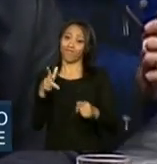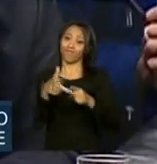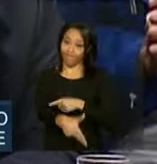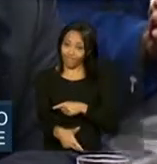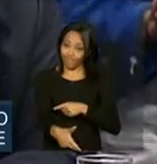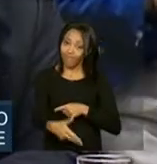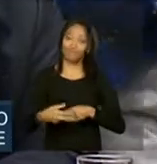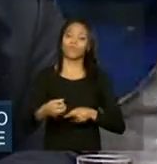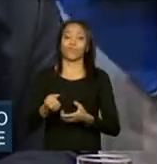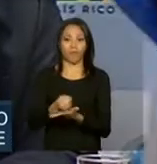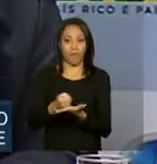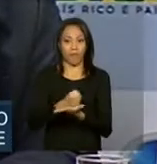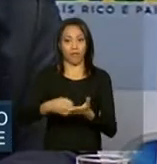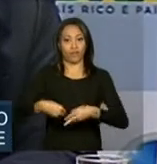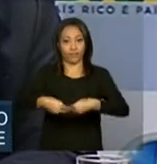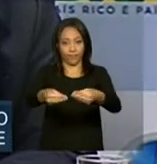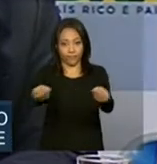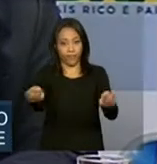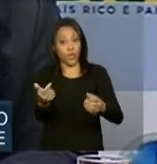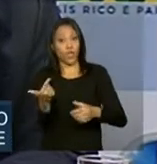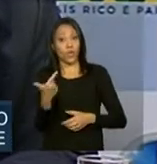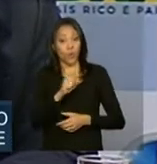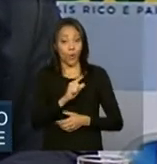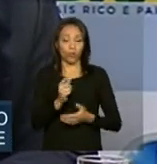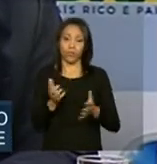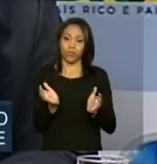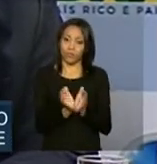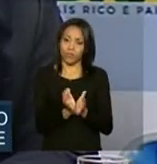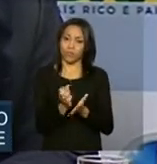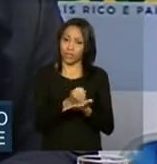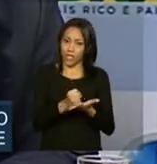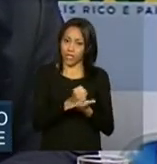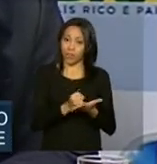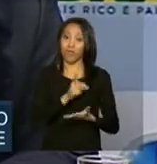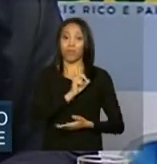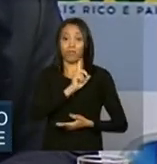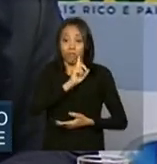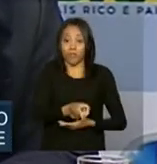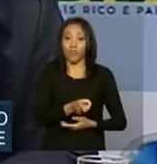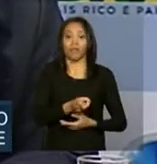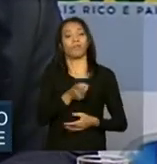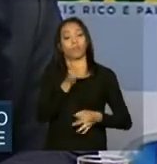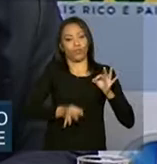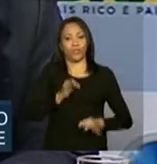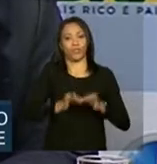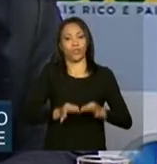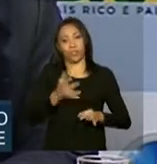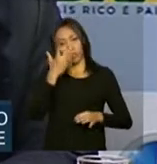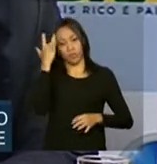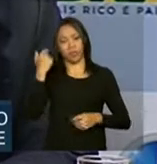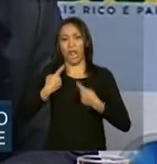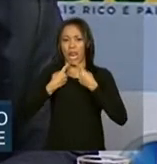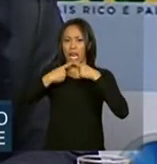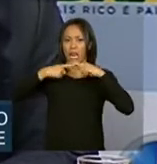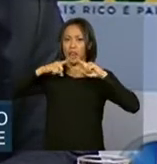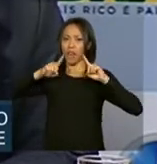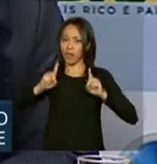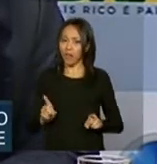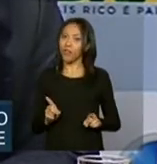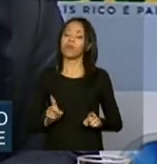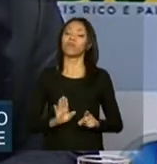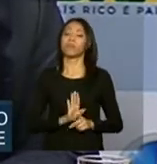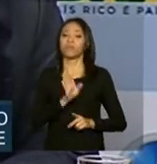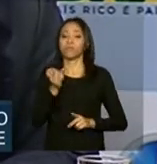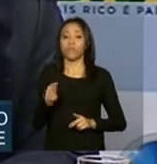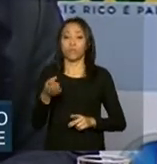uma parte dessas medicações é judicializada, ou seja, as pessoas vão à justiça para obrigar as operadoras